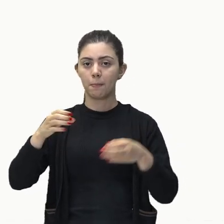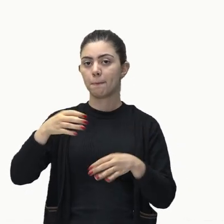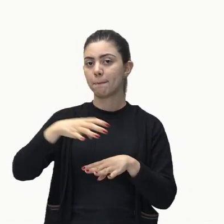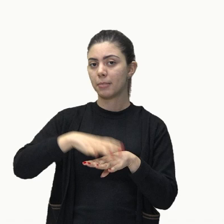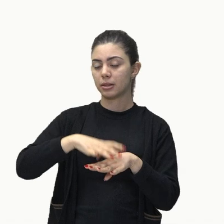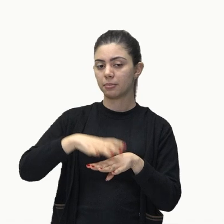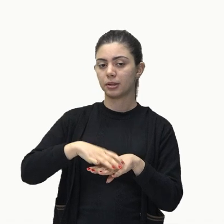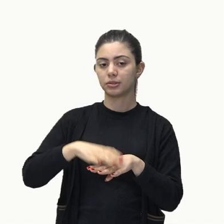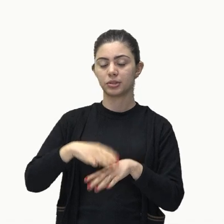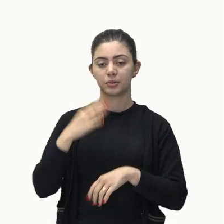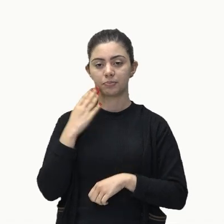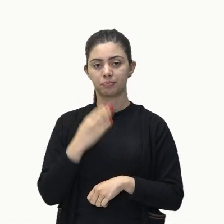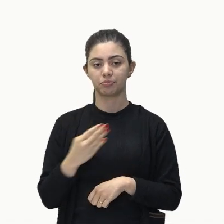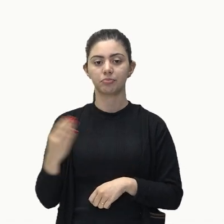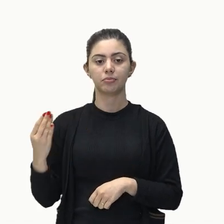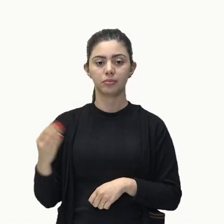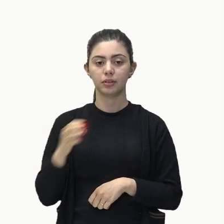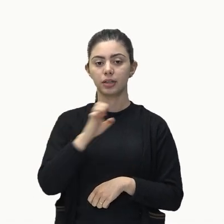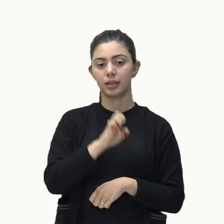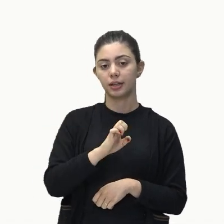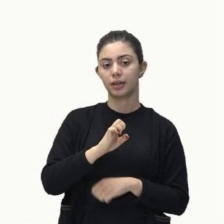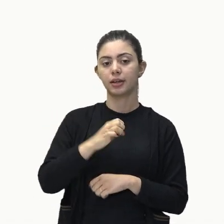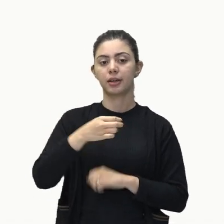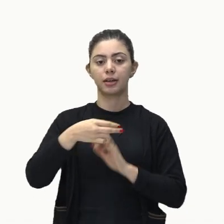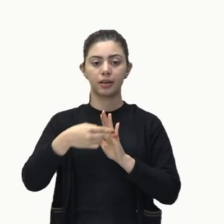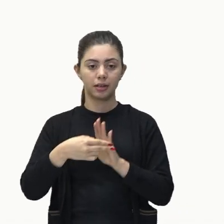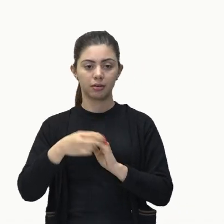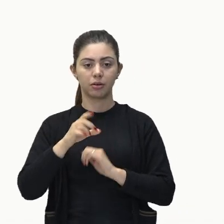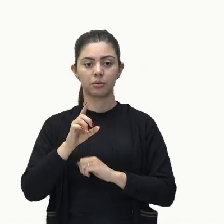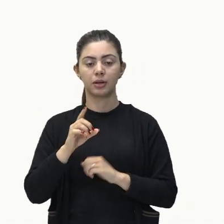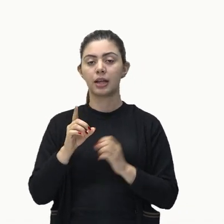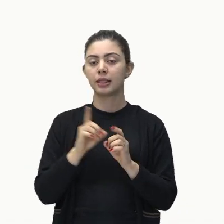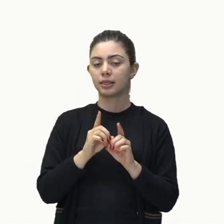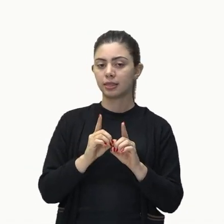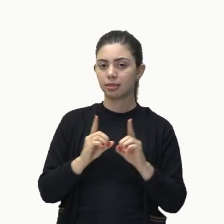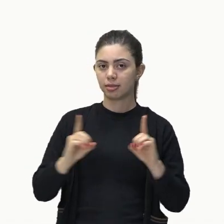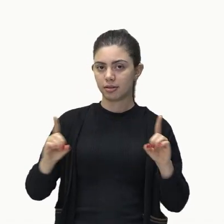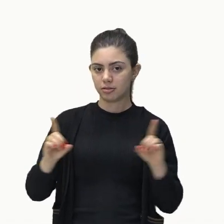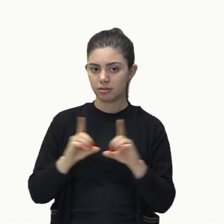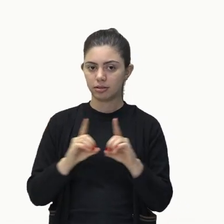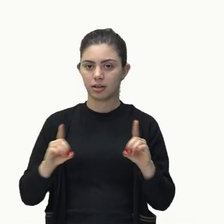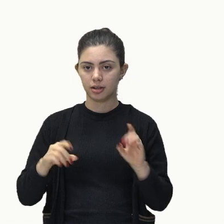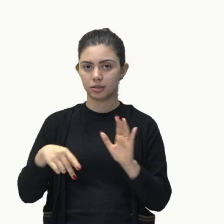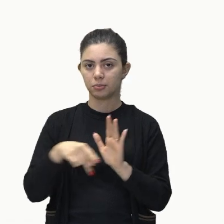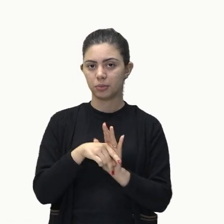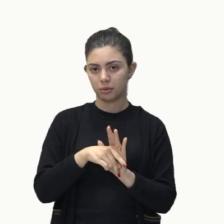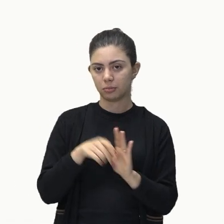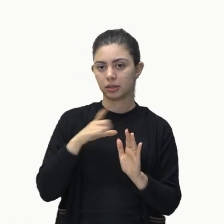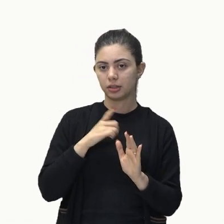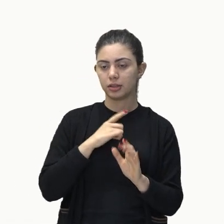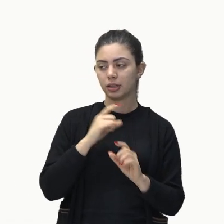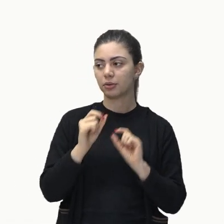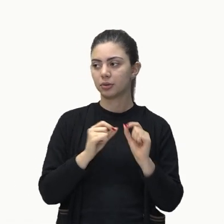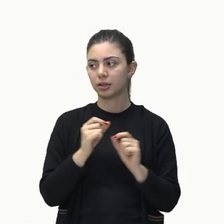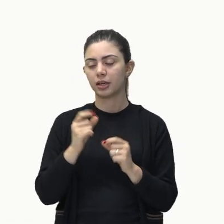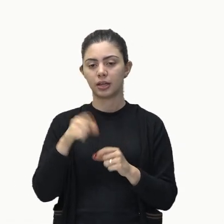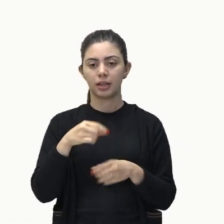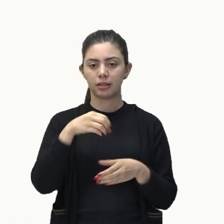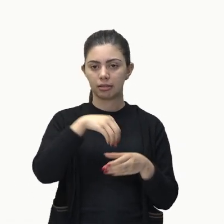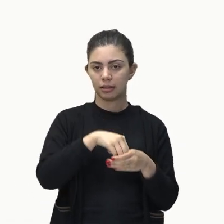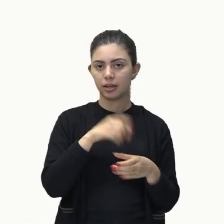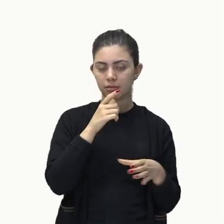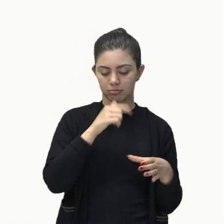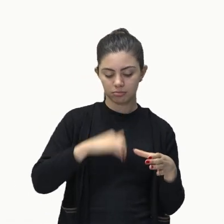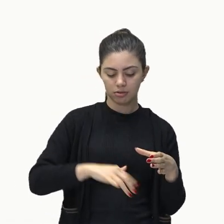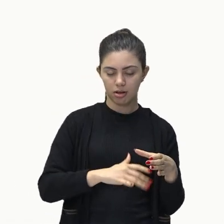o empuxo é igual à densidade do fluido que está contido aqui nesse